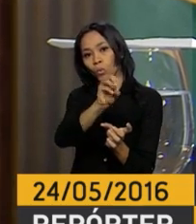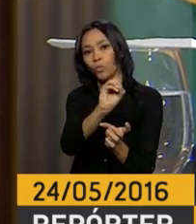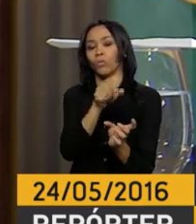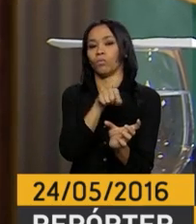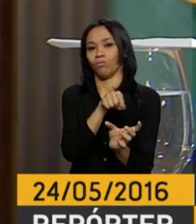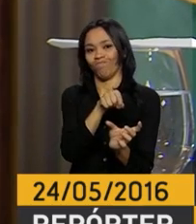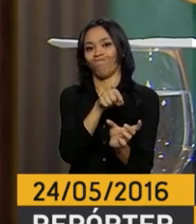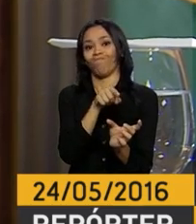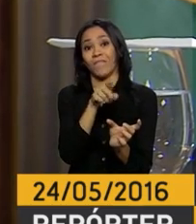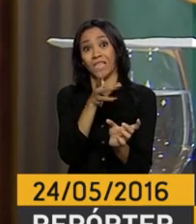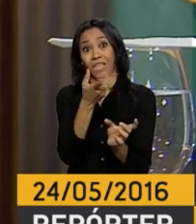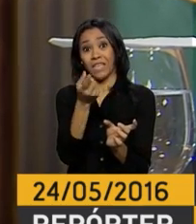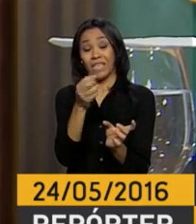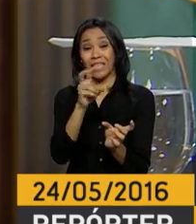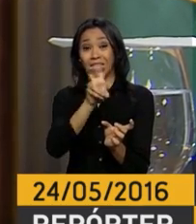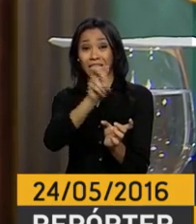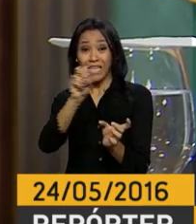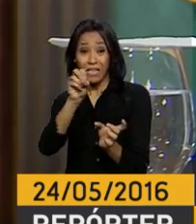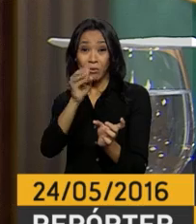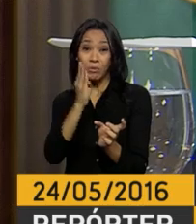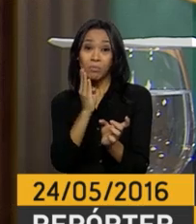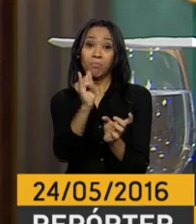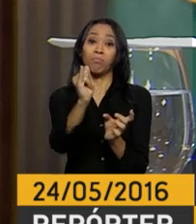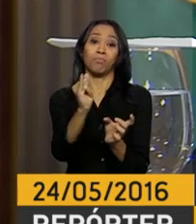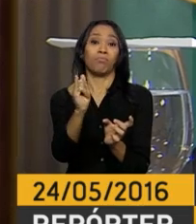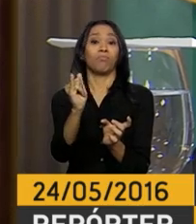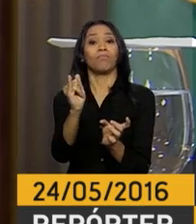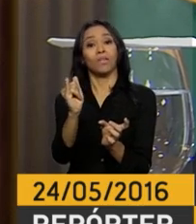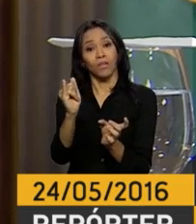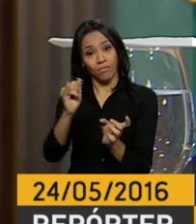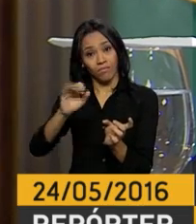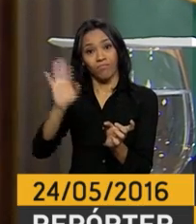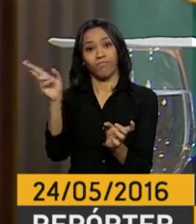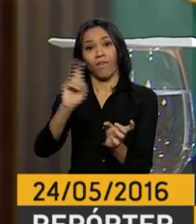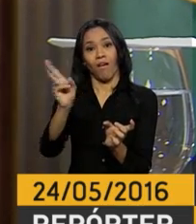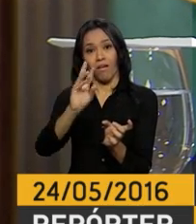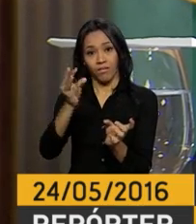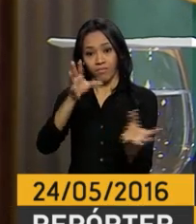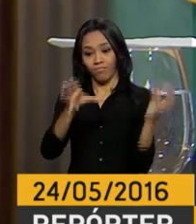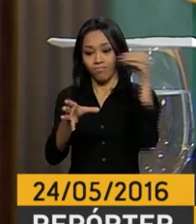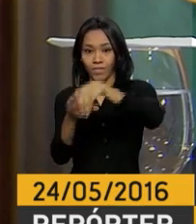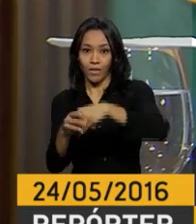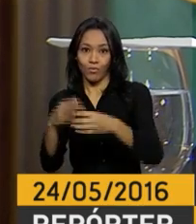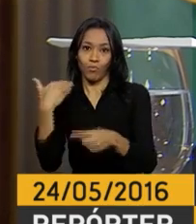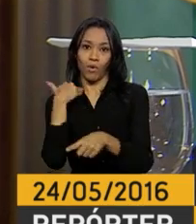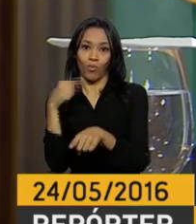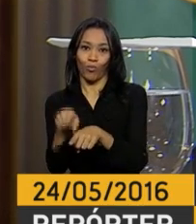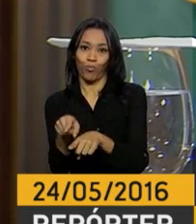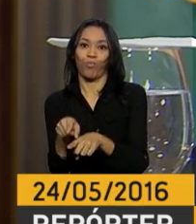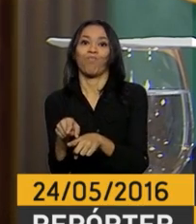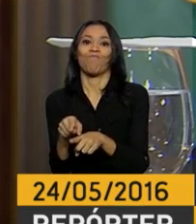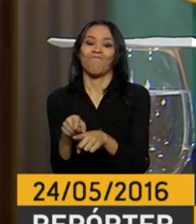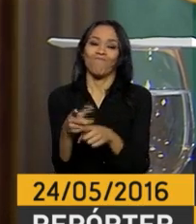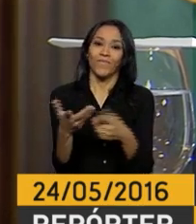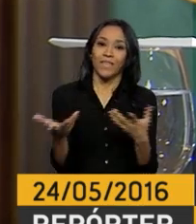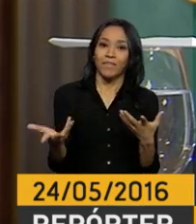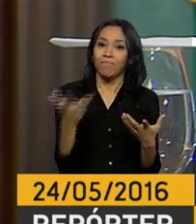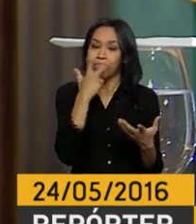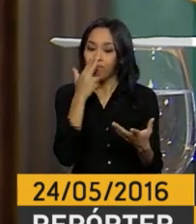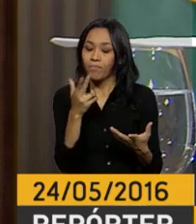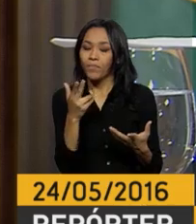500 bilhões de reais do BNDES. E hoje há uma disponibilidade capaz de não